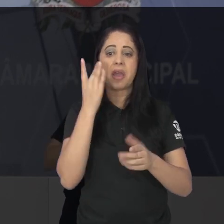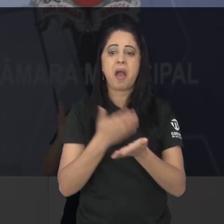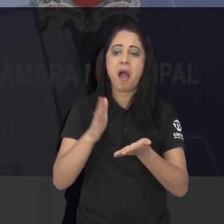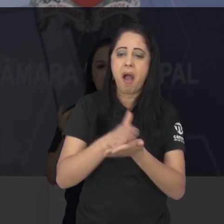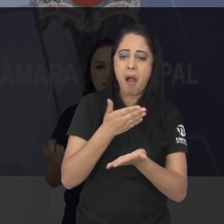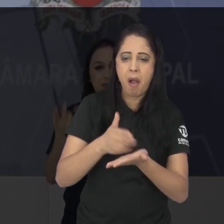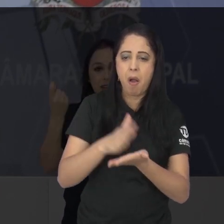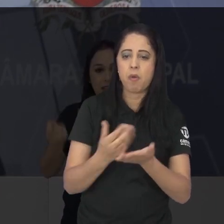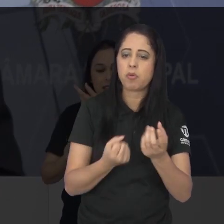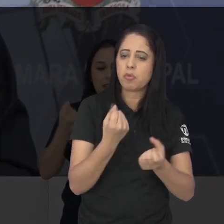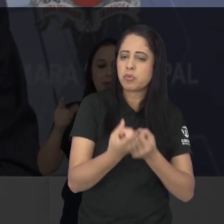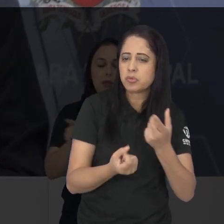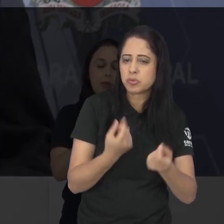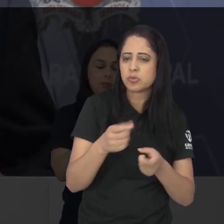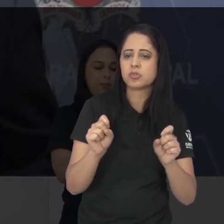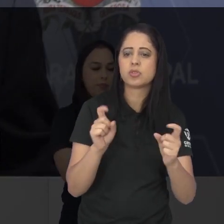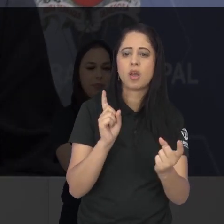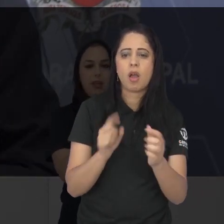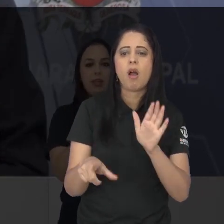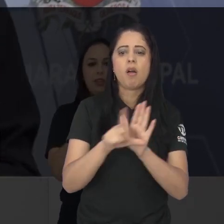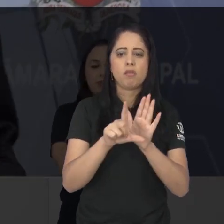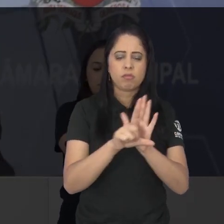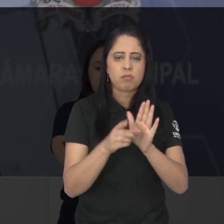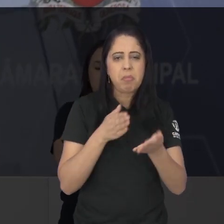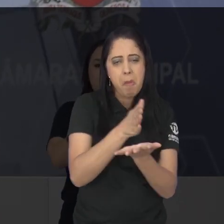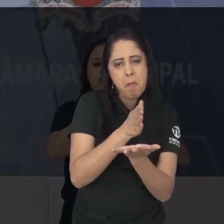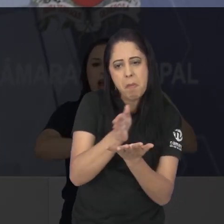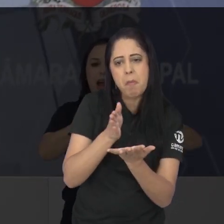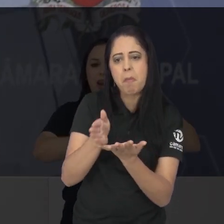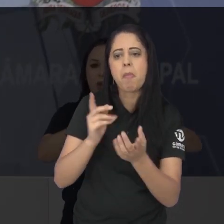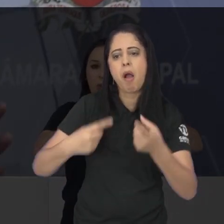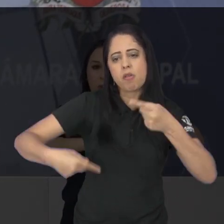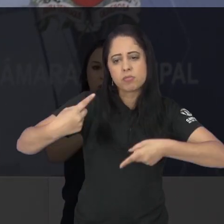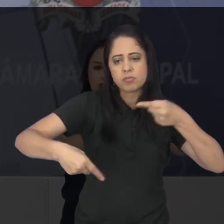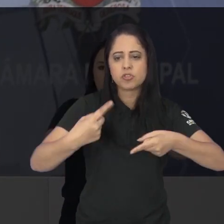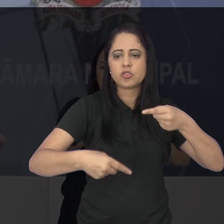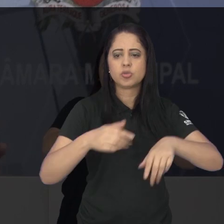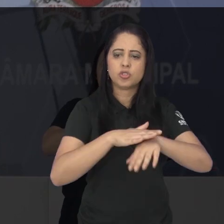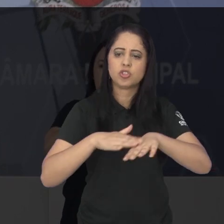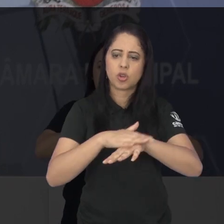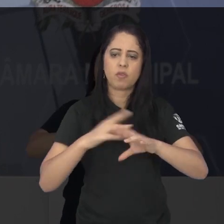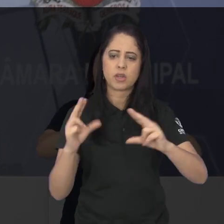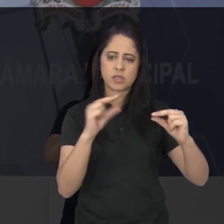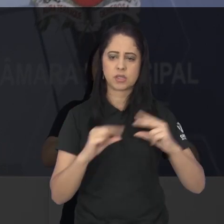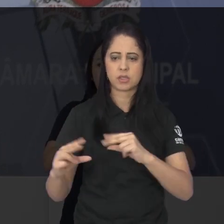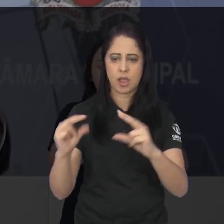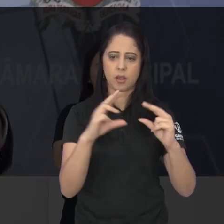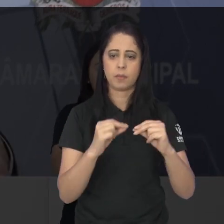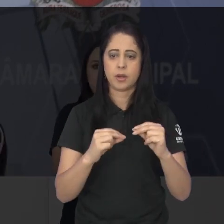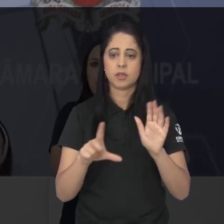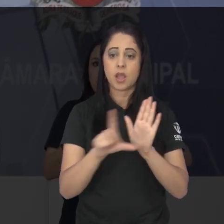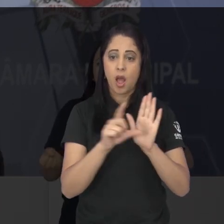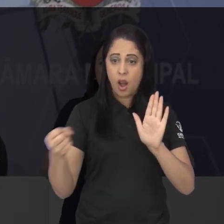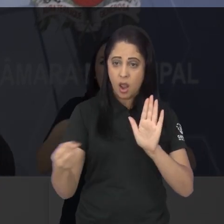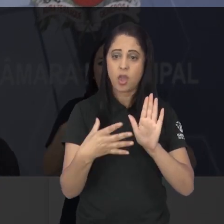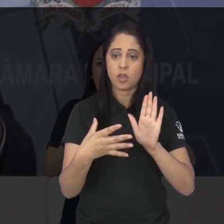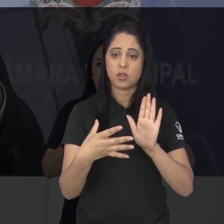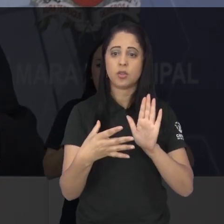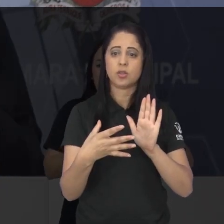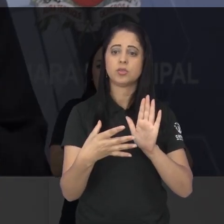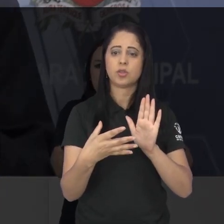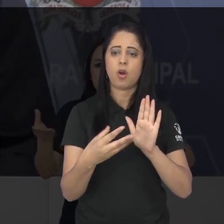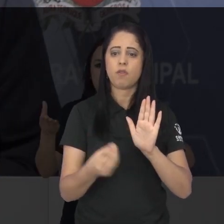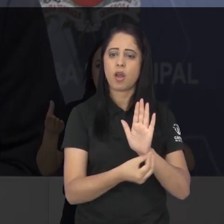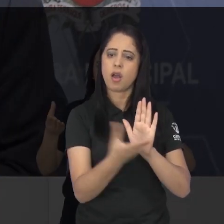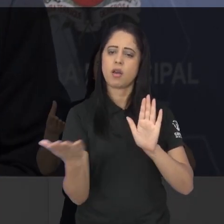modalidades novas que entraram ali, como diálogo competitivo, quer dizer, várias outras ali que são modelos novos que trazem muito para o